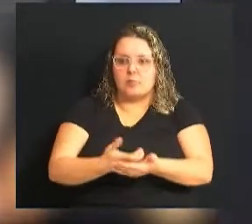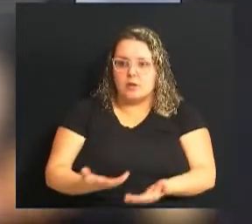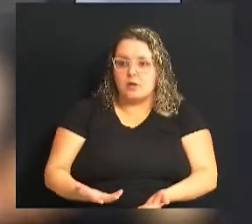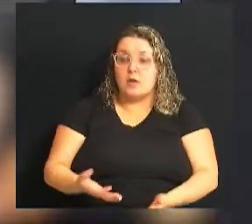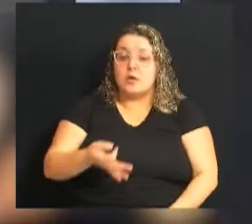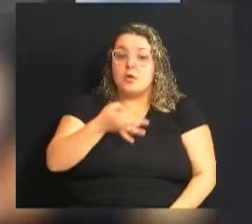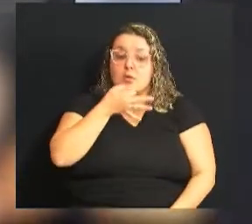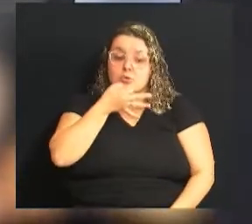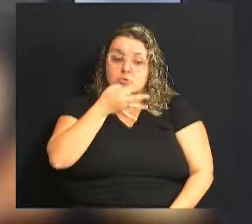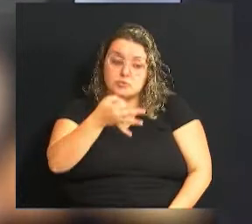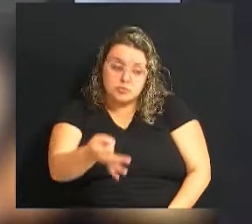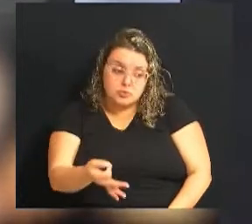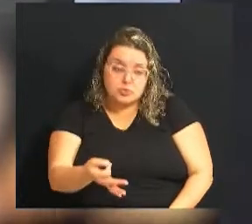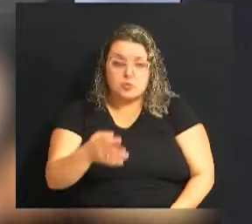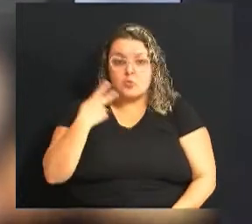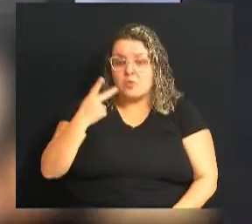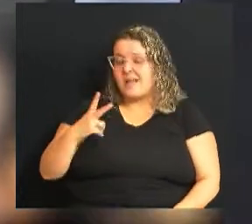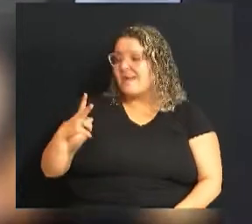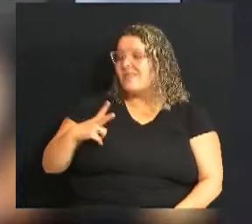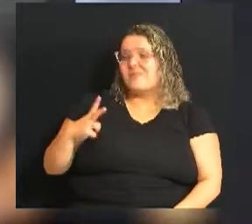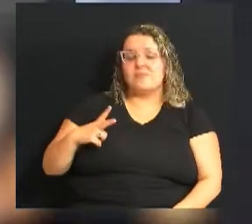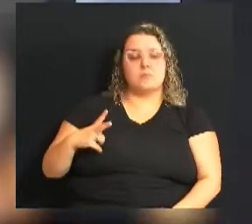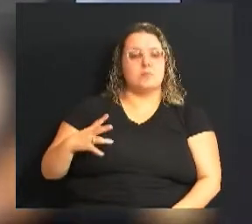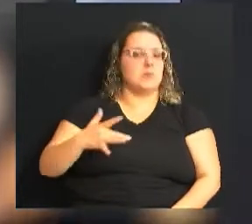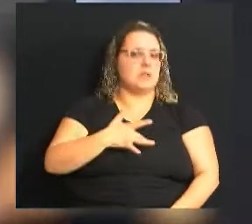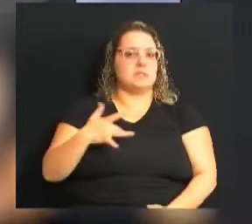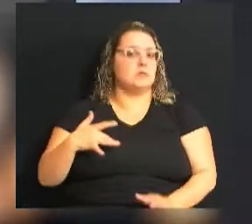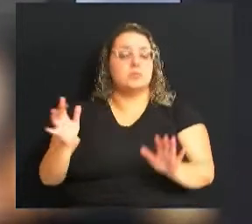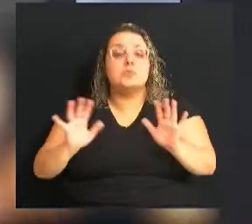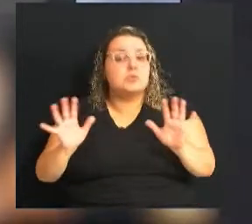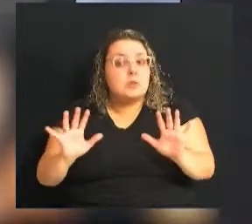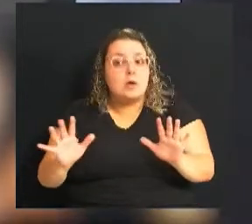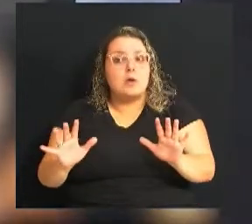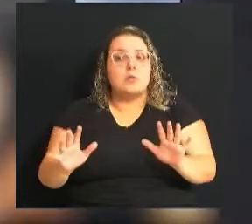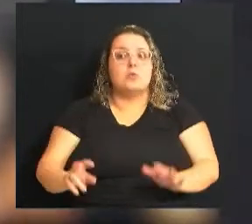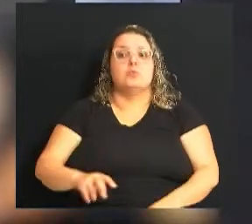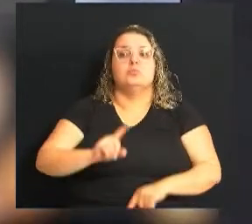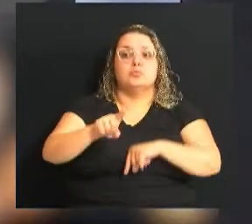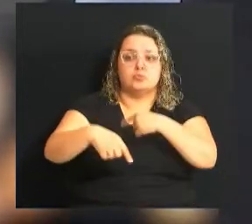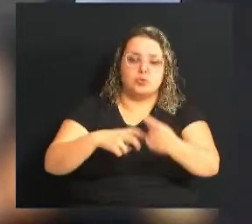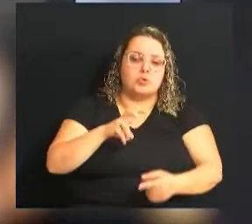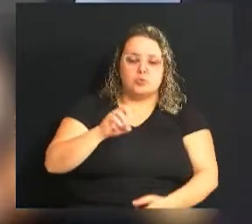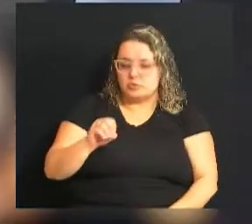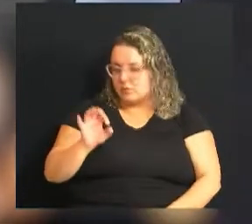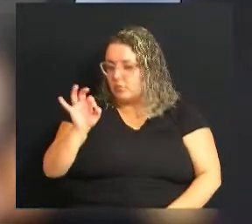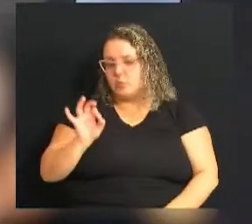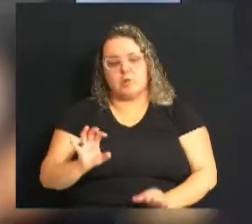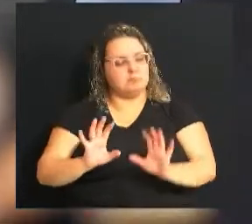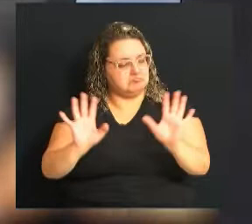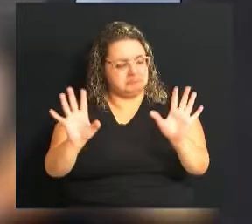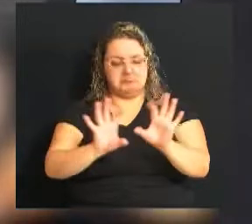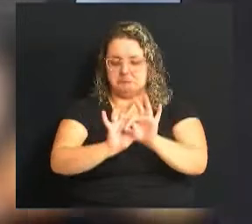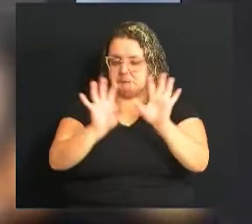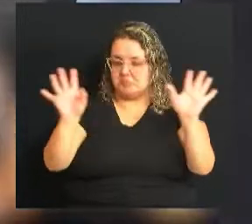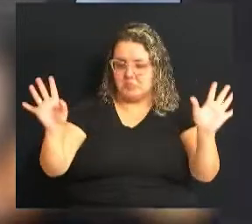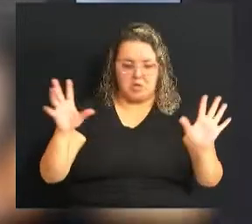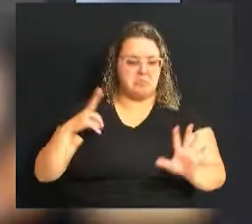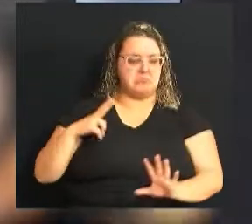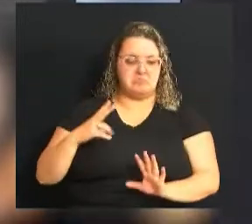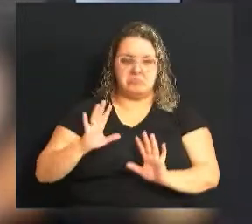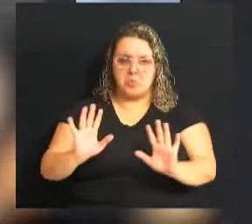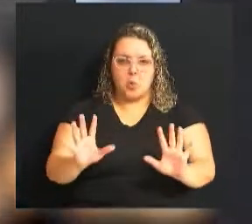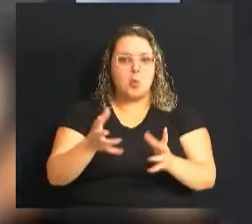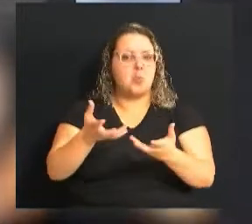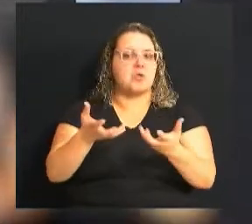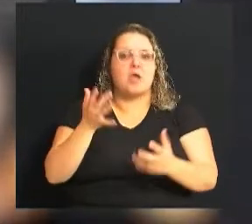a coisa de forma individual para a saúde. Os outros 50%, sim, que cada um faça de forma individual aquilo que